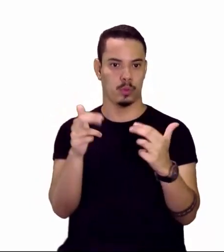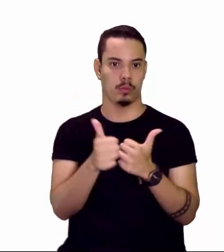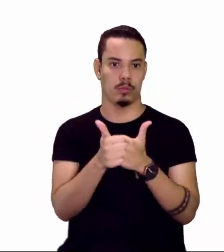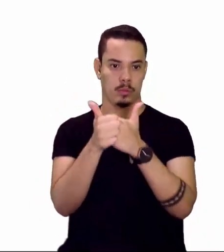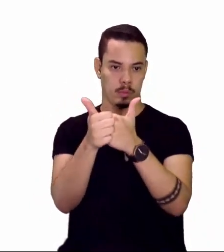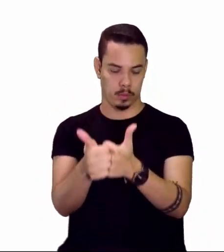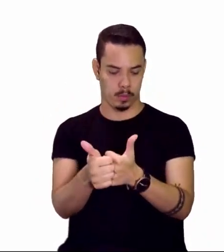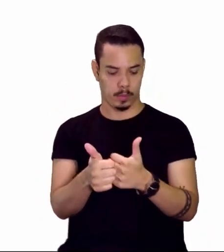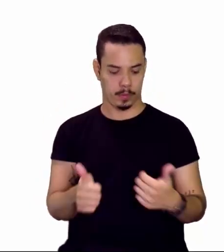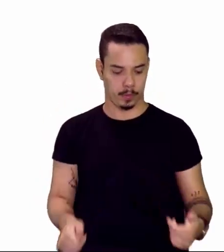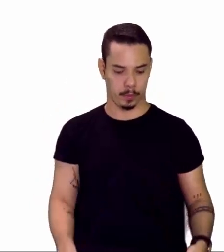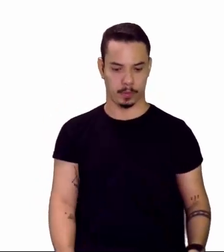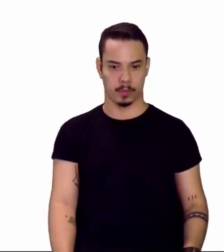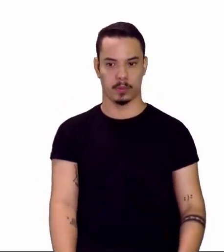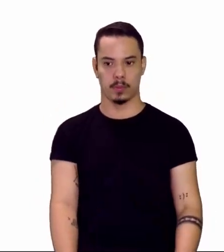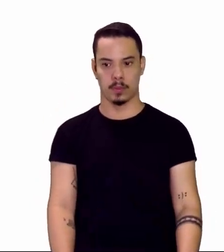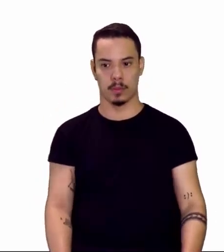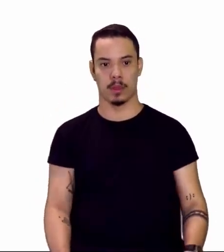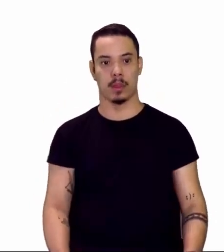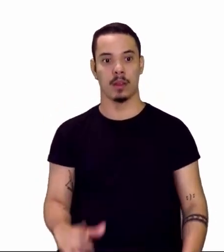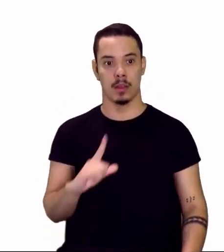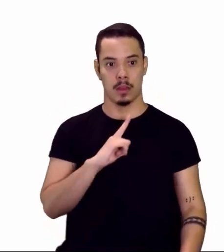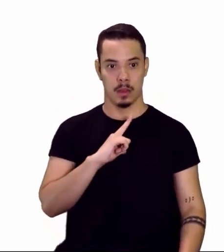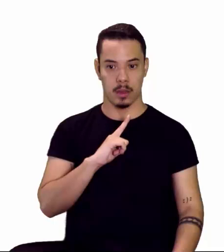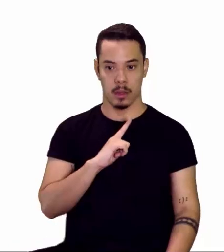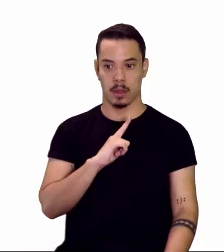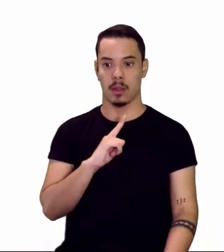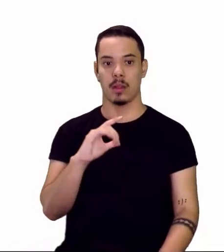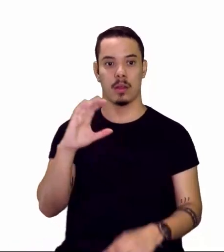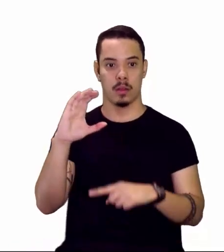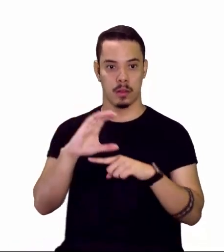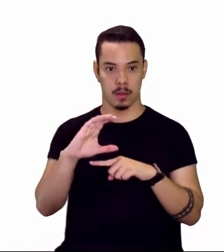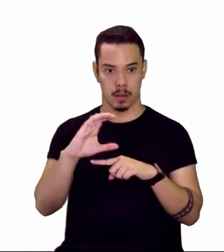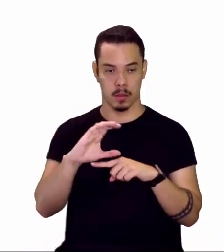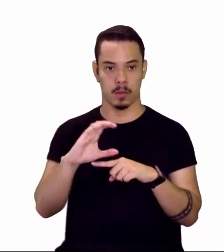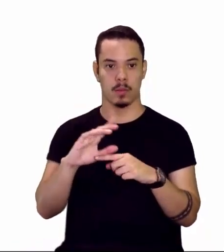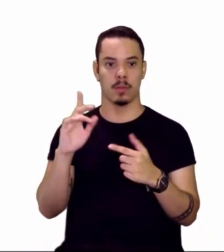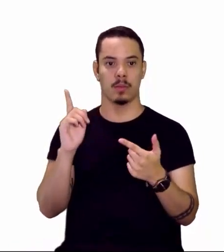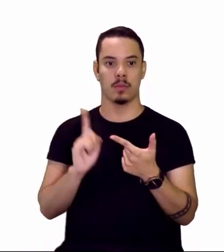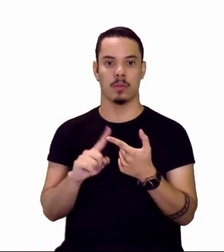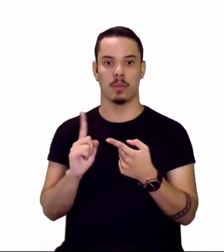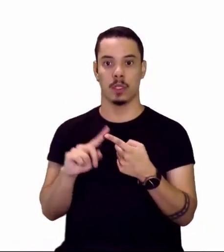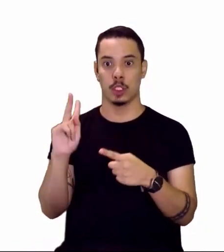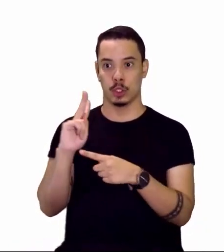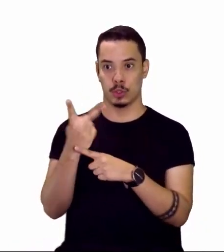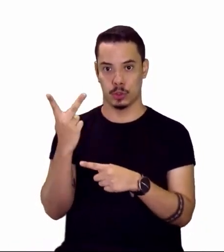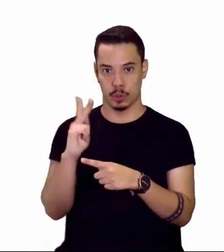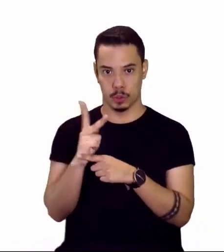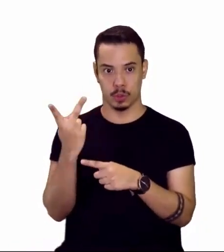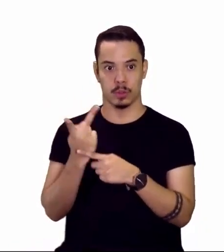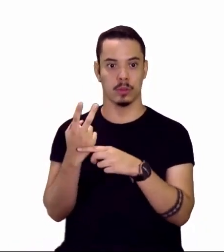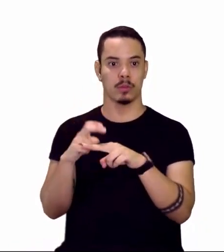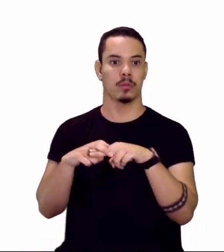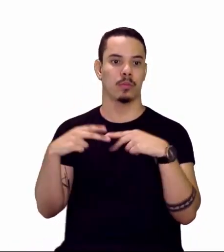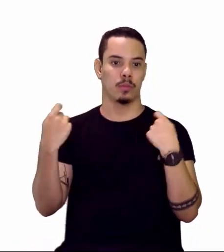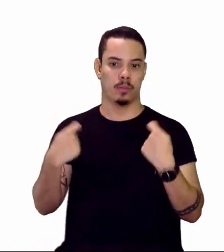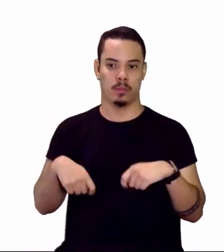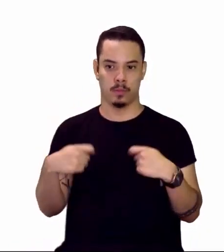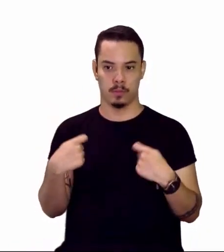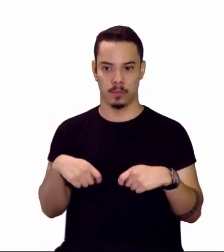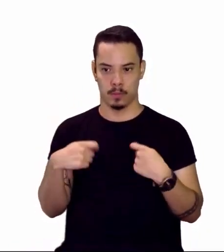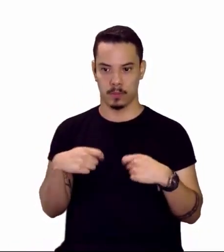vendo, o carbono 4 elétrons na última camada, o hidrogênio 1, então existe a necessidade de